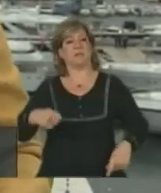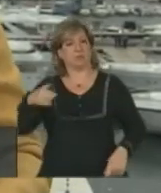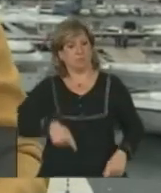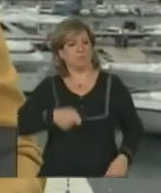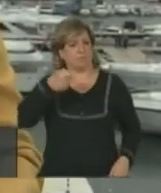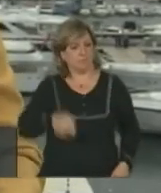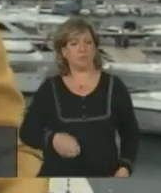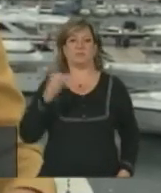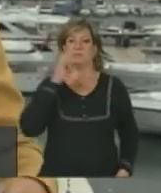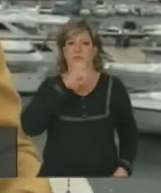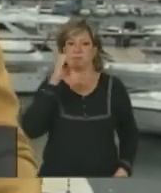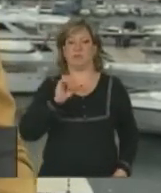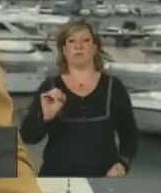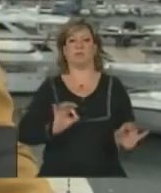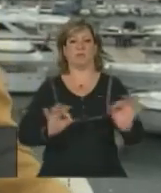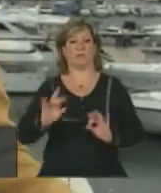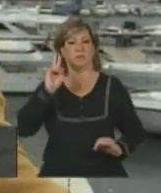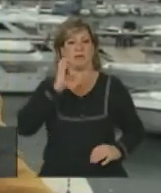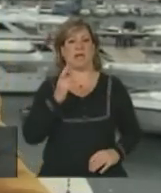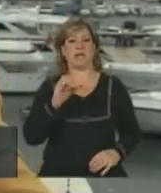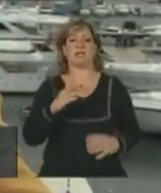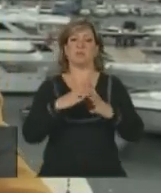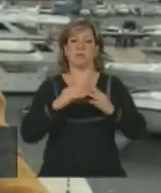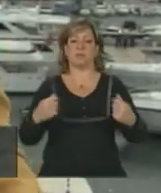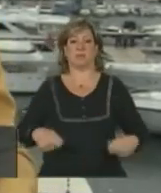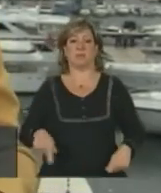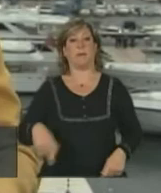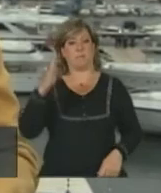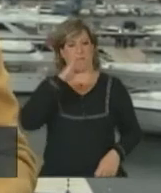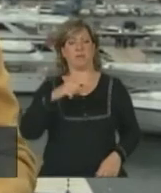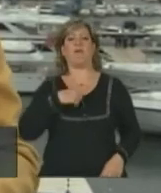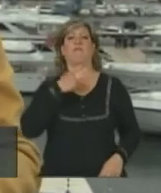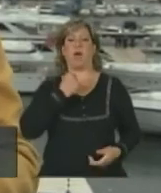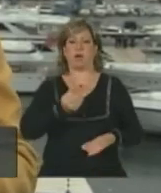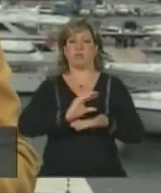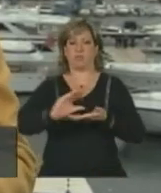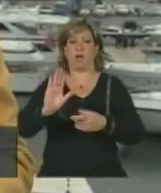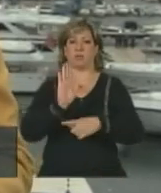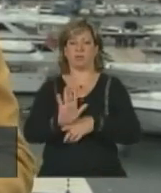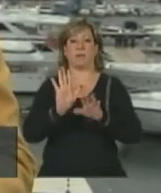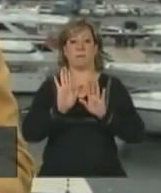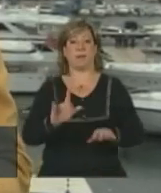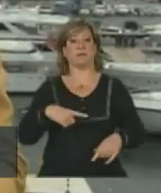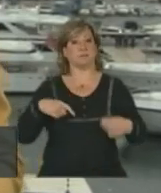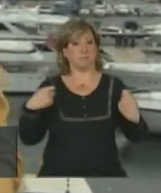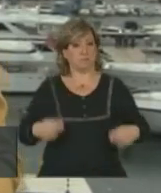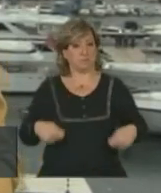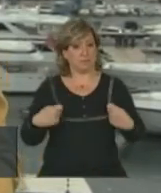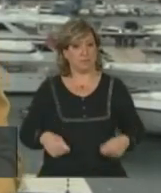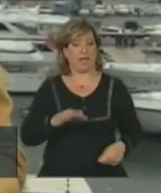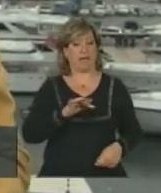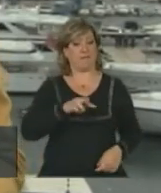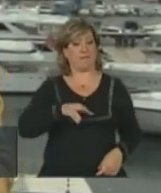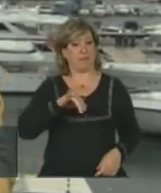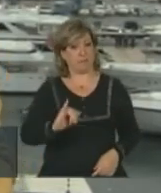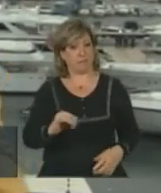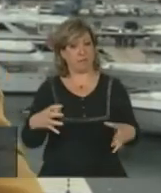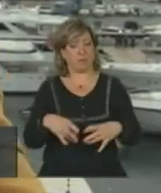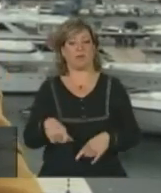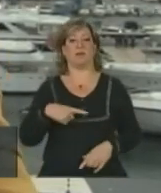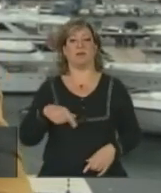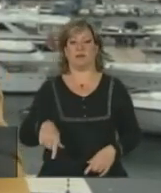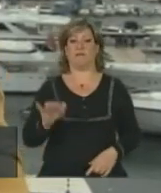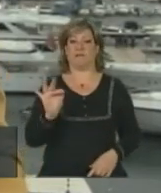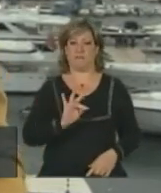a presidenta brasileira afirmou ainda que o Brasil está disposto a ajudar financeiramente desde que seja via FM de